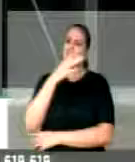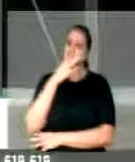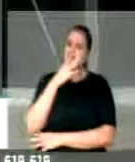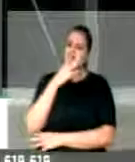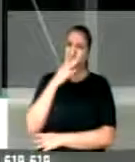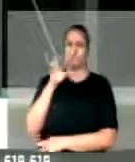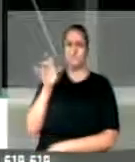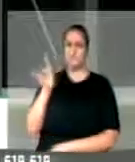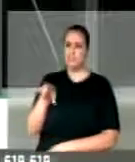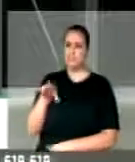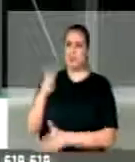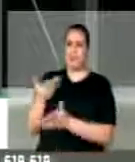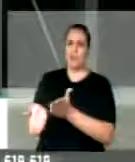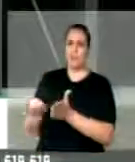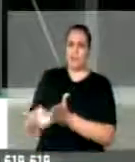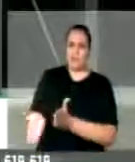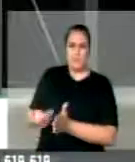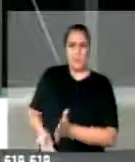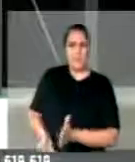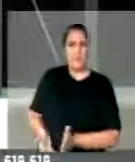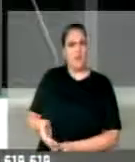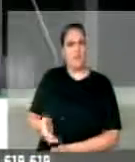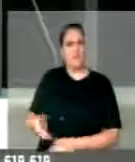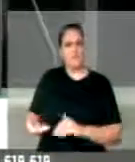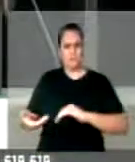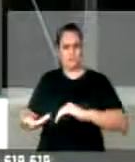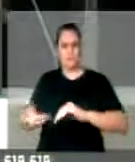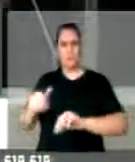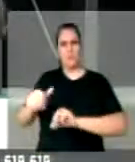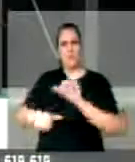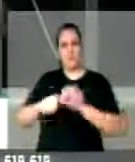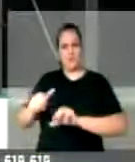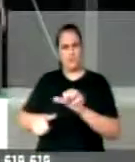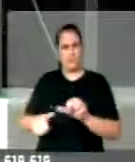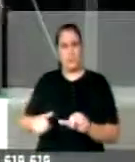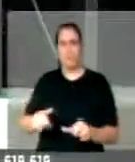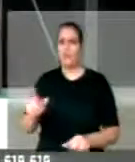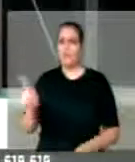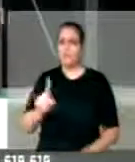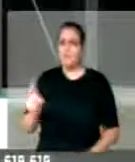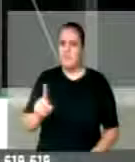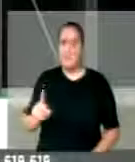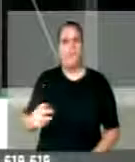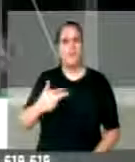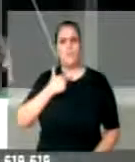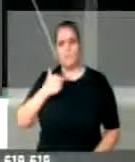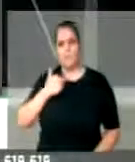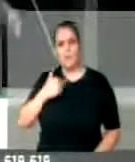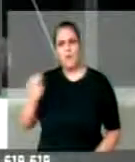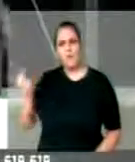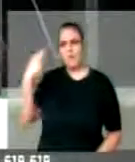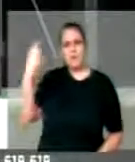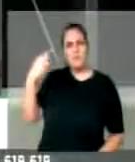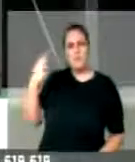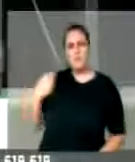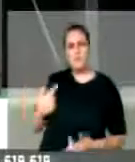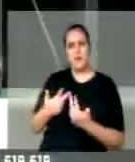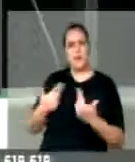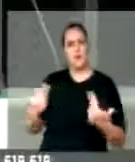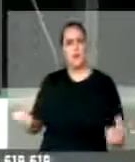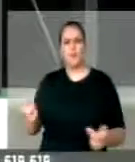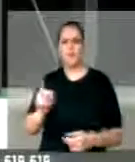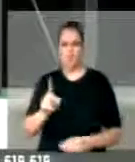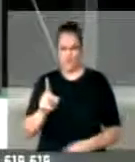Deputados e até mesmo o Senado Federal dizer para nós que o trabalhador quer ter menos horas